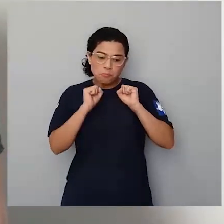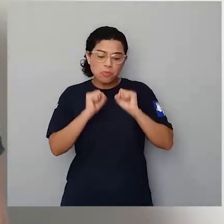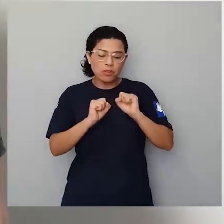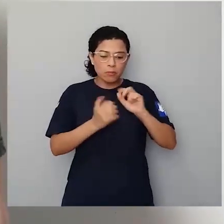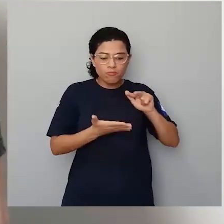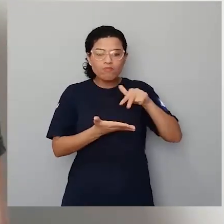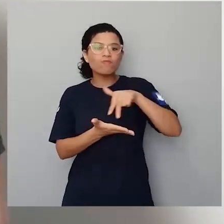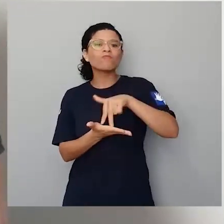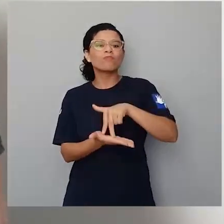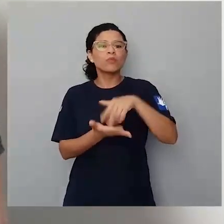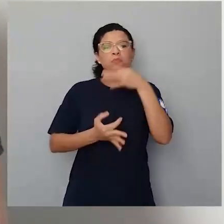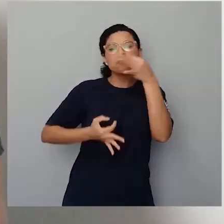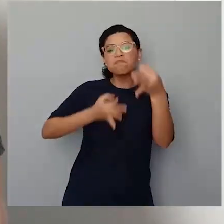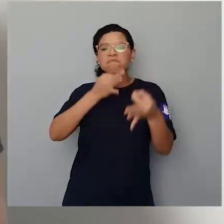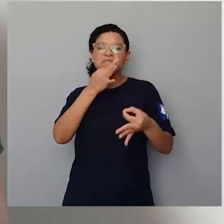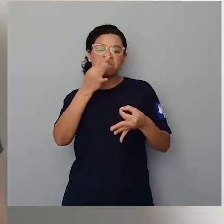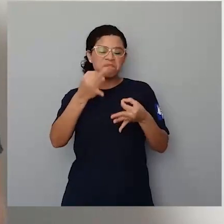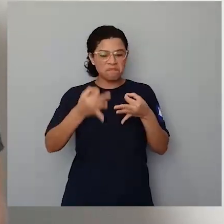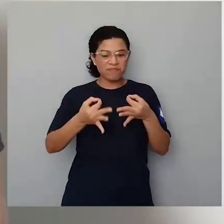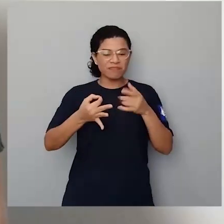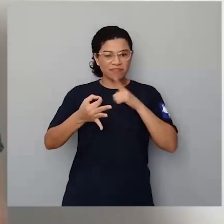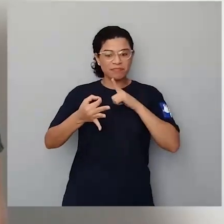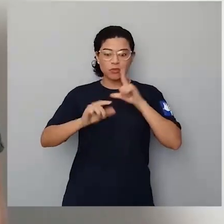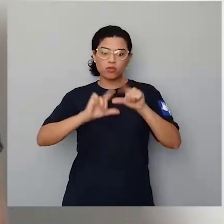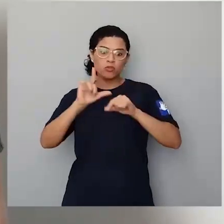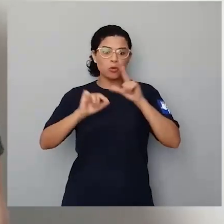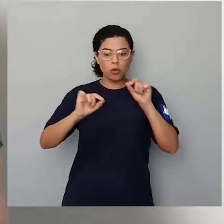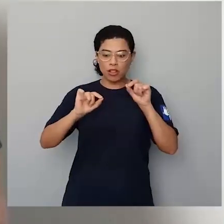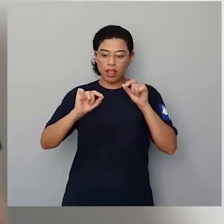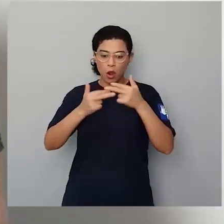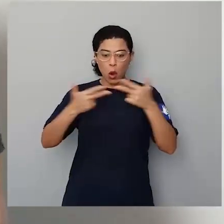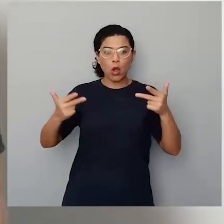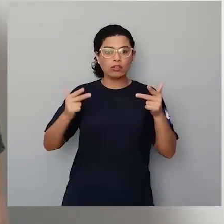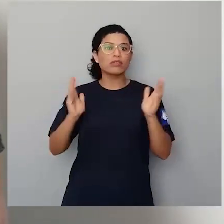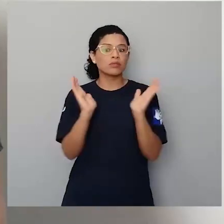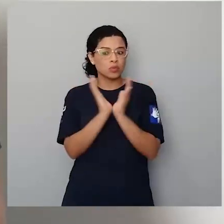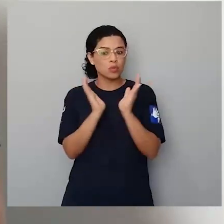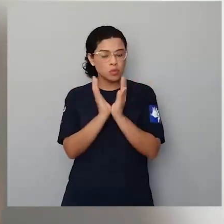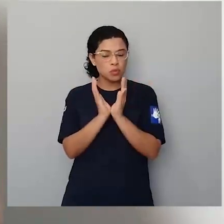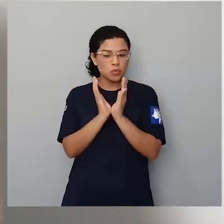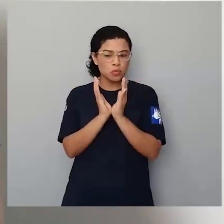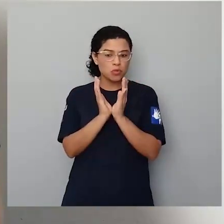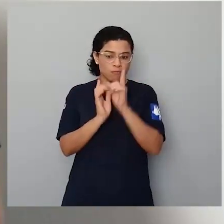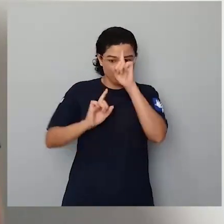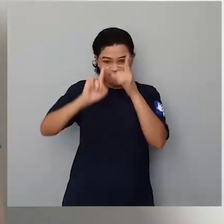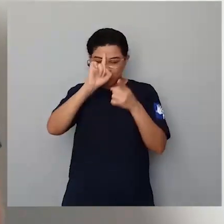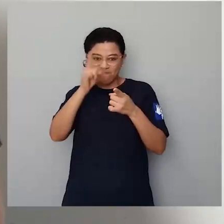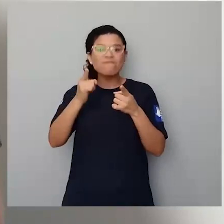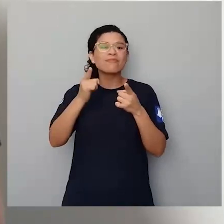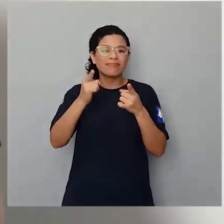que podemos nos colocar, opinar e tomar decisões coletivas,